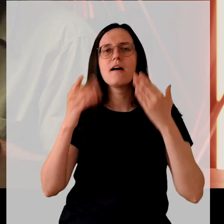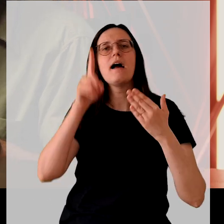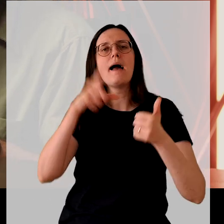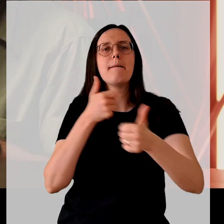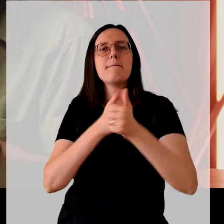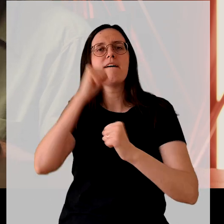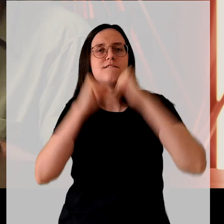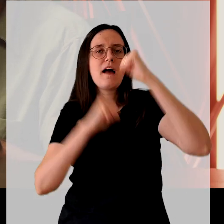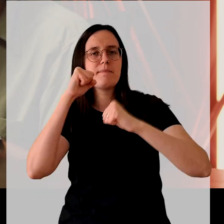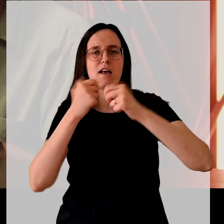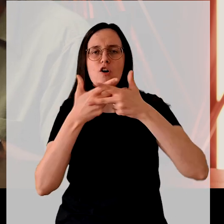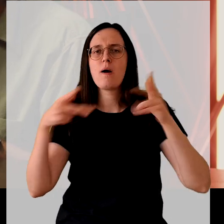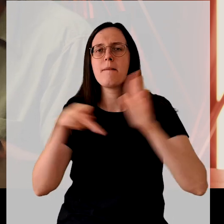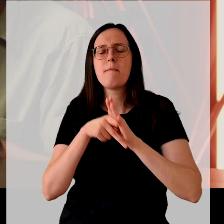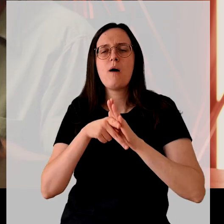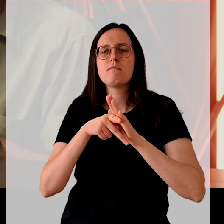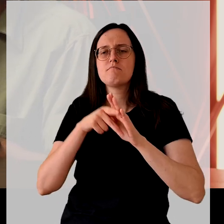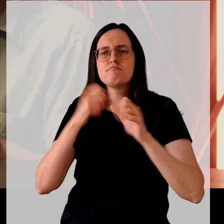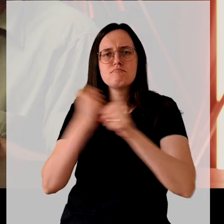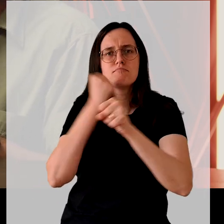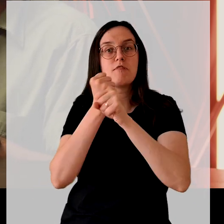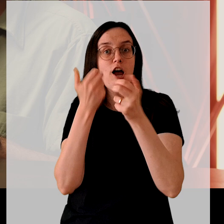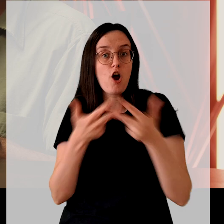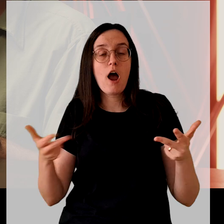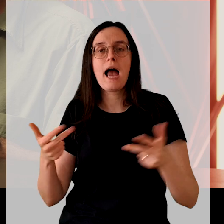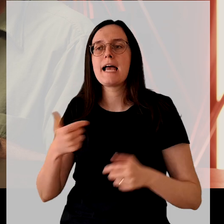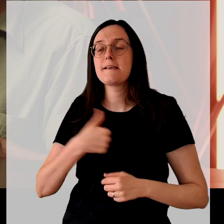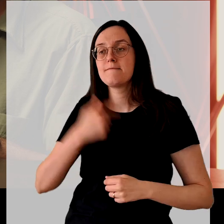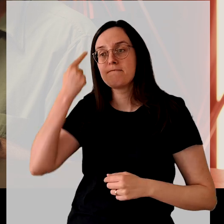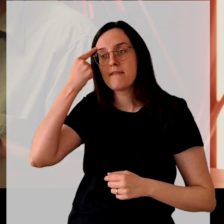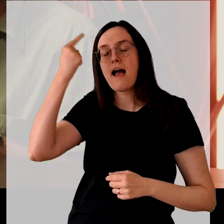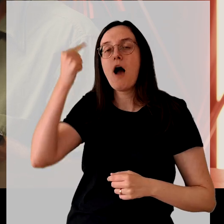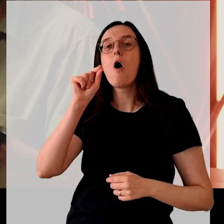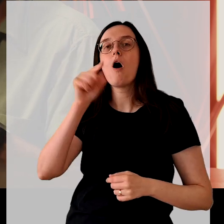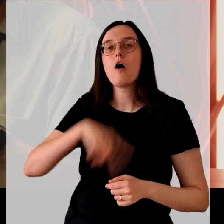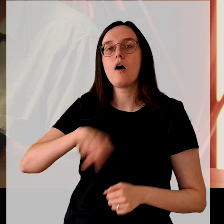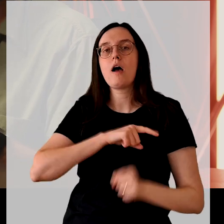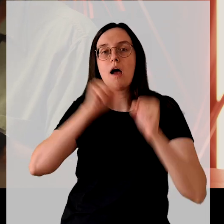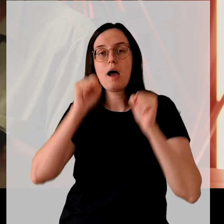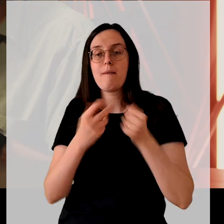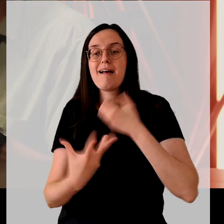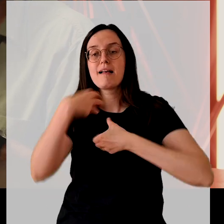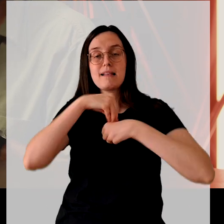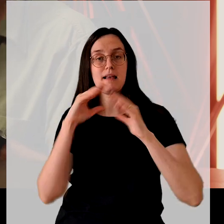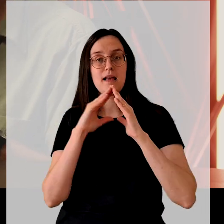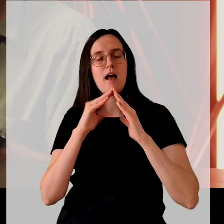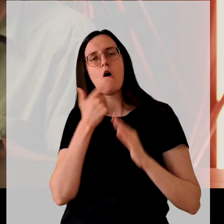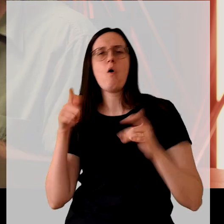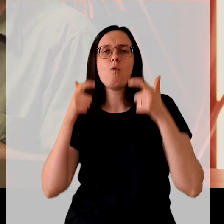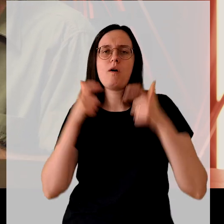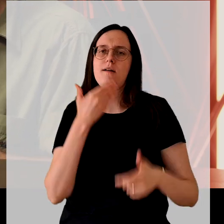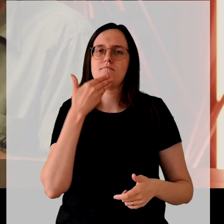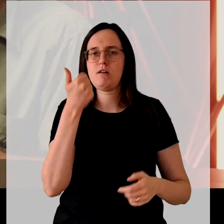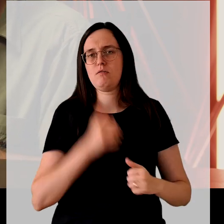era próxima de uma fábrica de concreto. E aí eu sugeri que fizéssemos a interna da casa